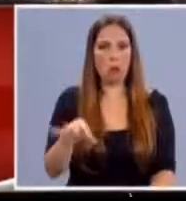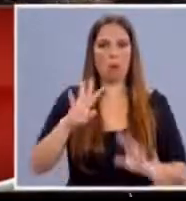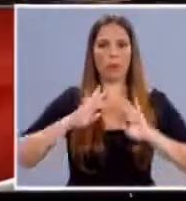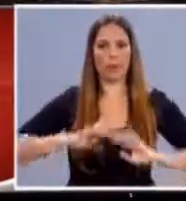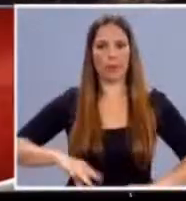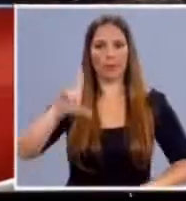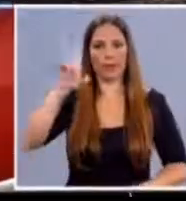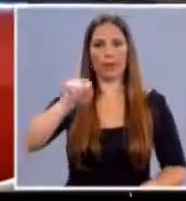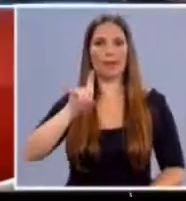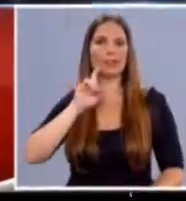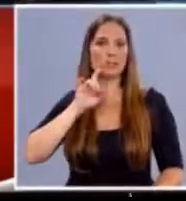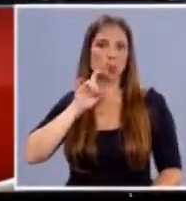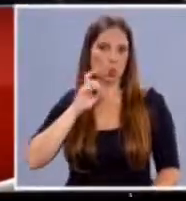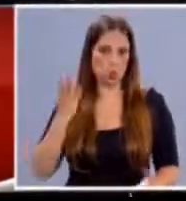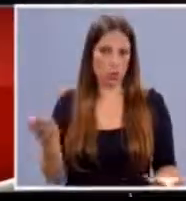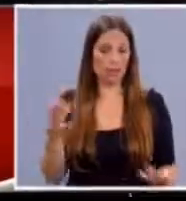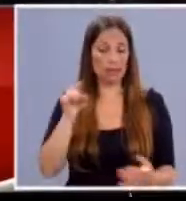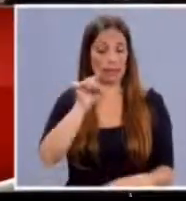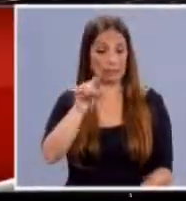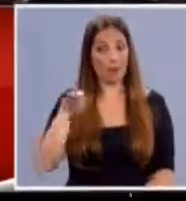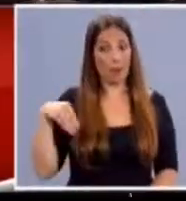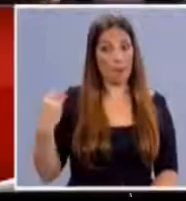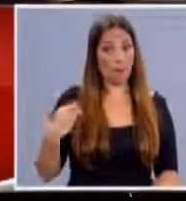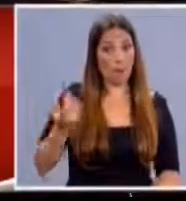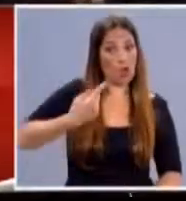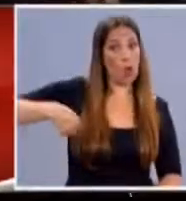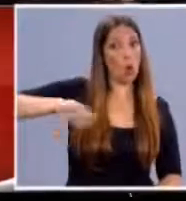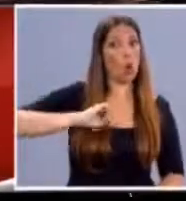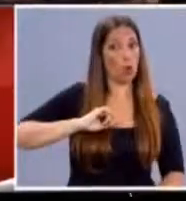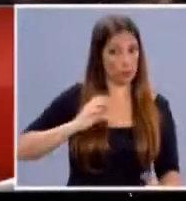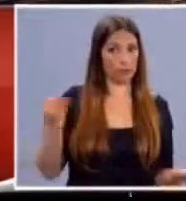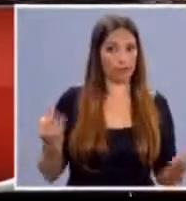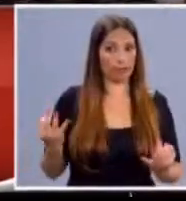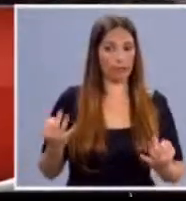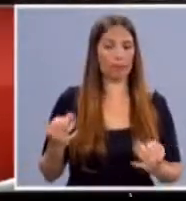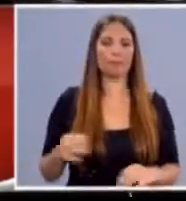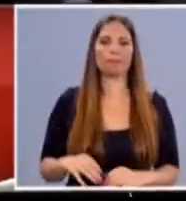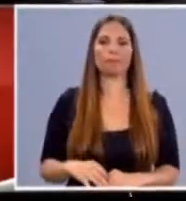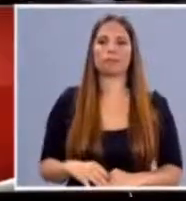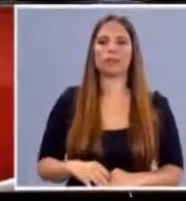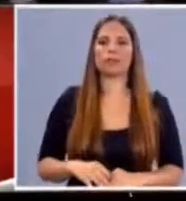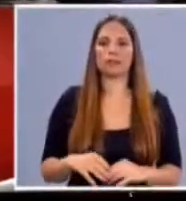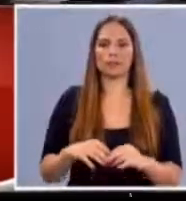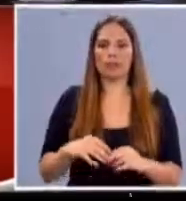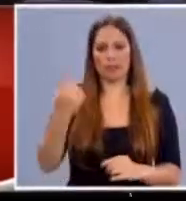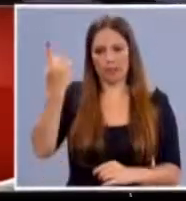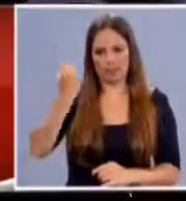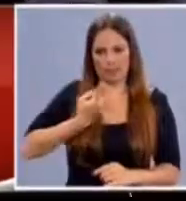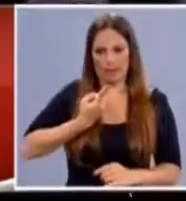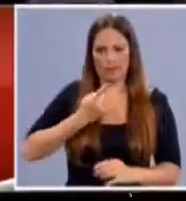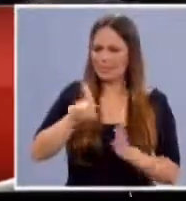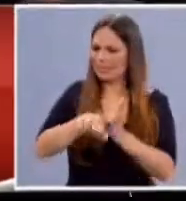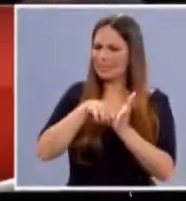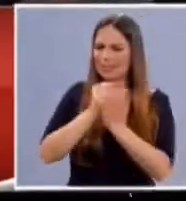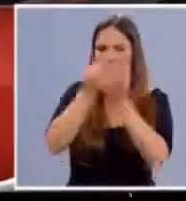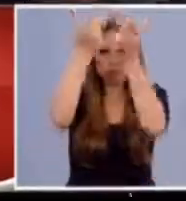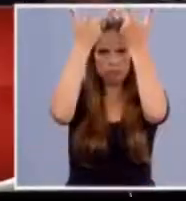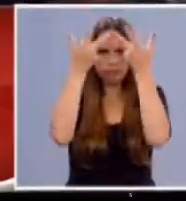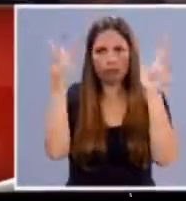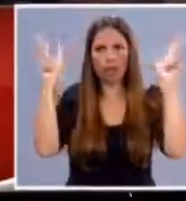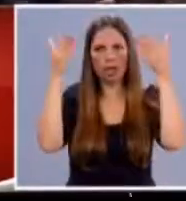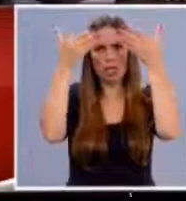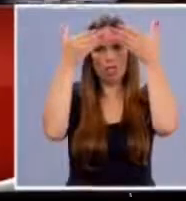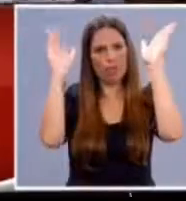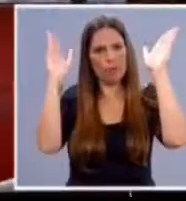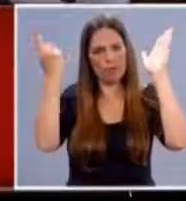segurança. Essa é a nossa grande preocupação. A assunção da liberdade democrática com a garantia de